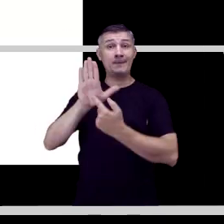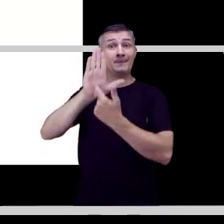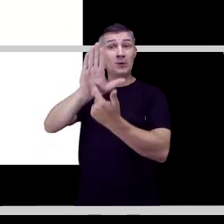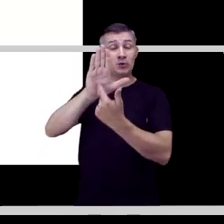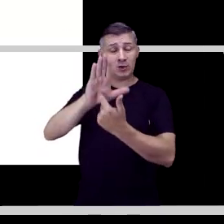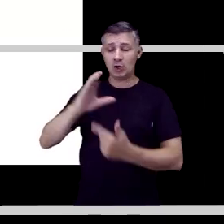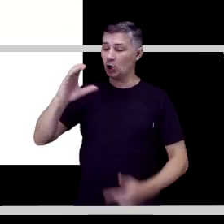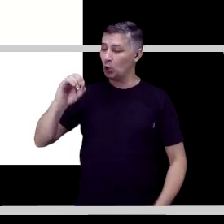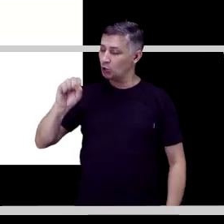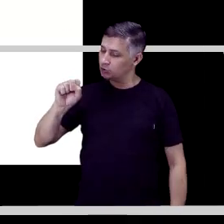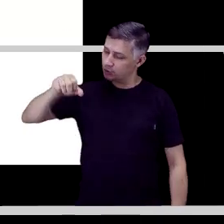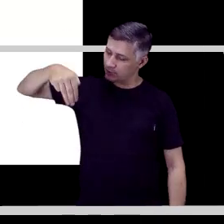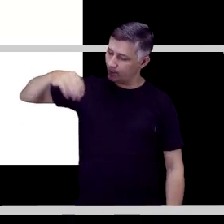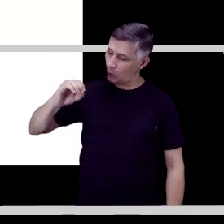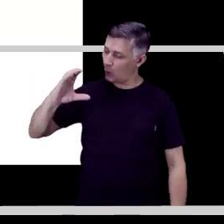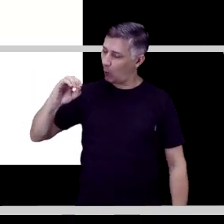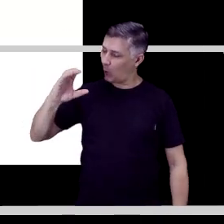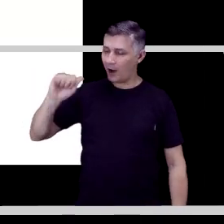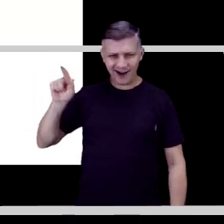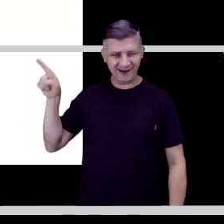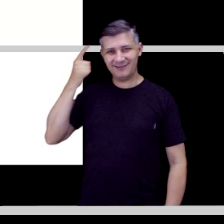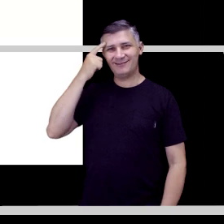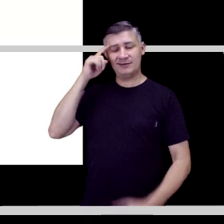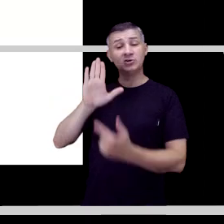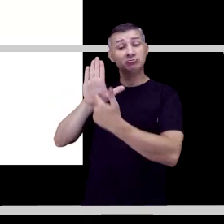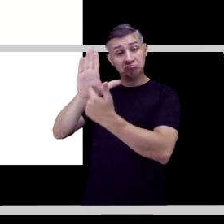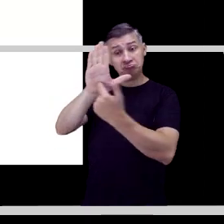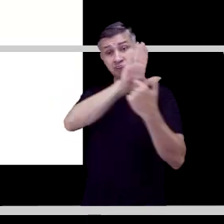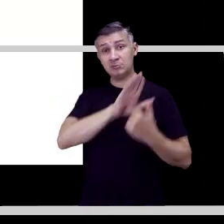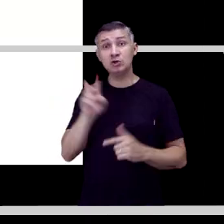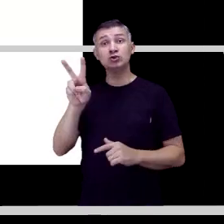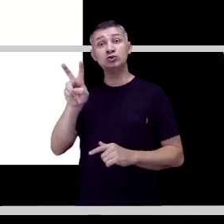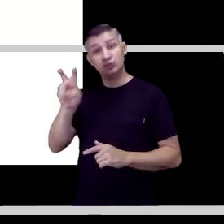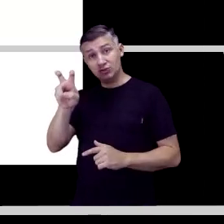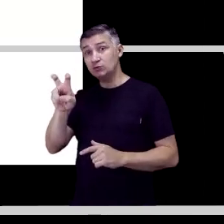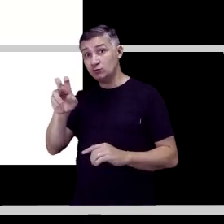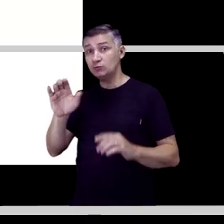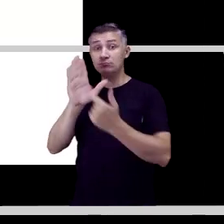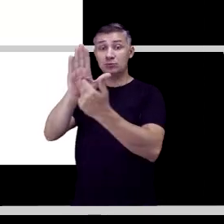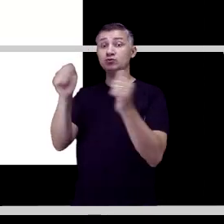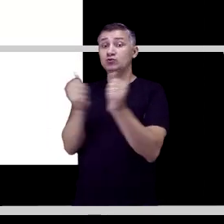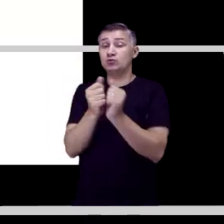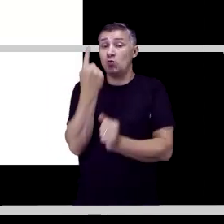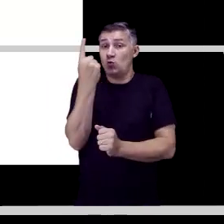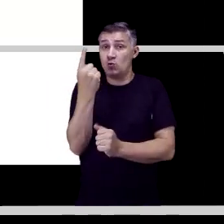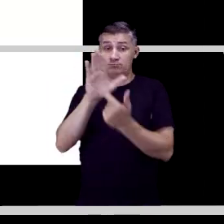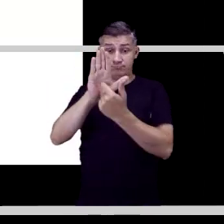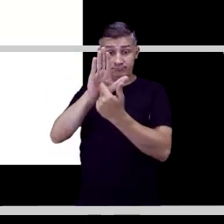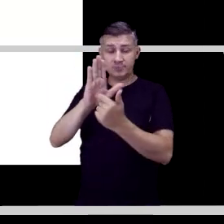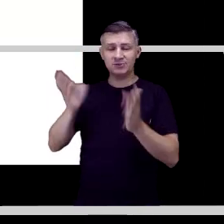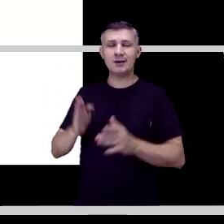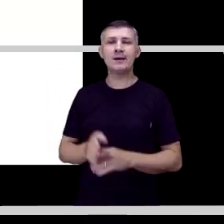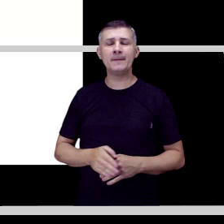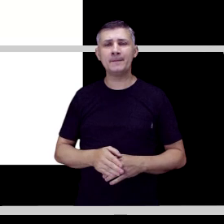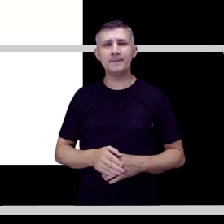vez expostas definitivamente, né, juntas, elas já tinham sido expostas juntas as 5, numa única exposição